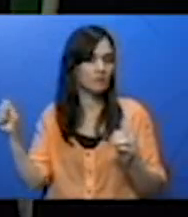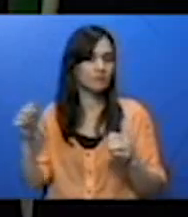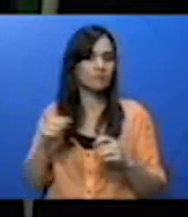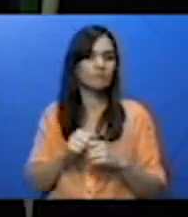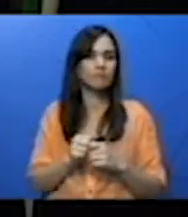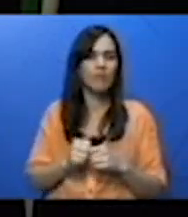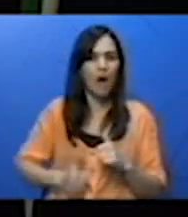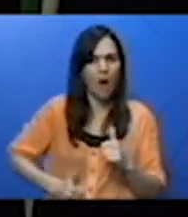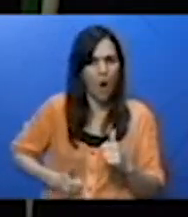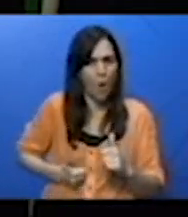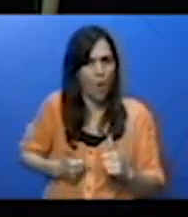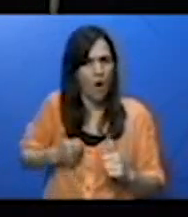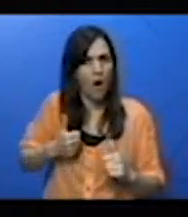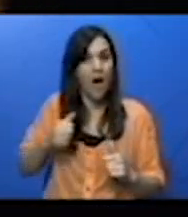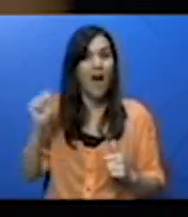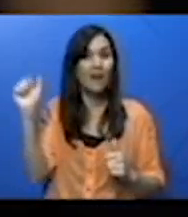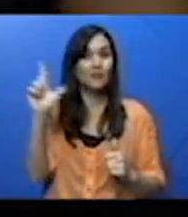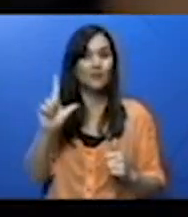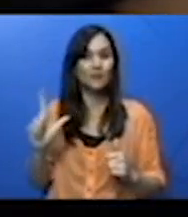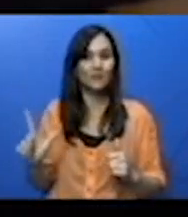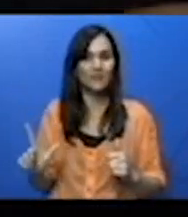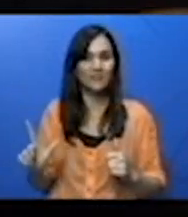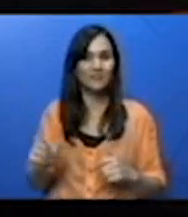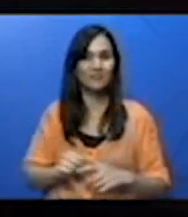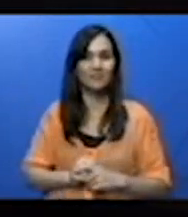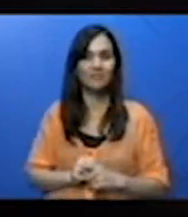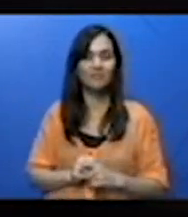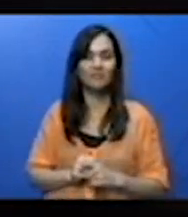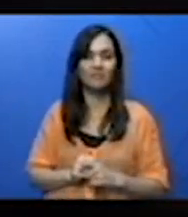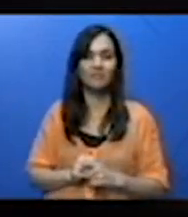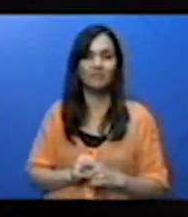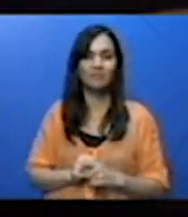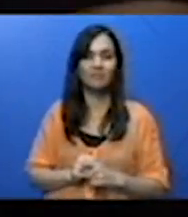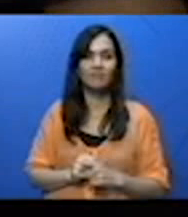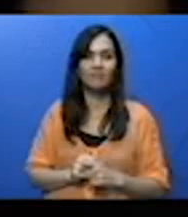Arrogante, de azul.